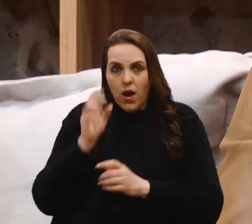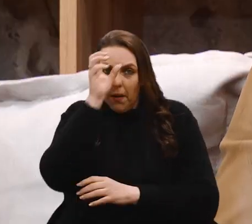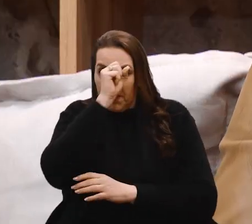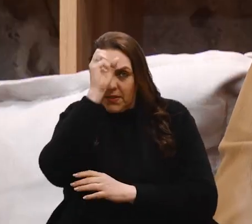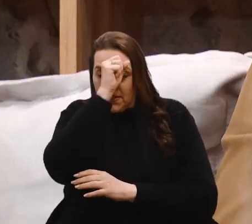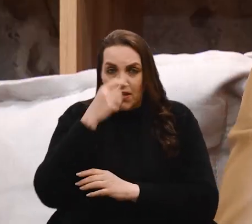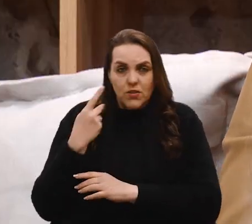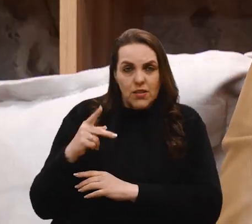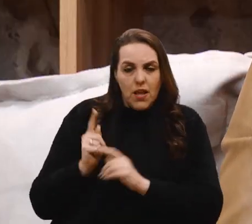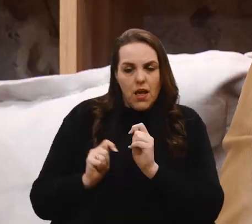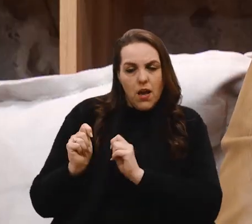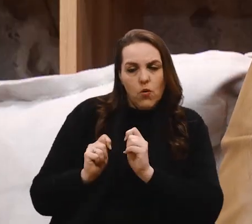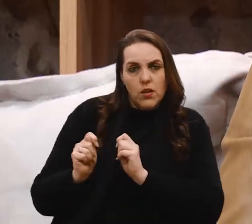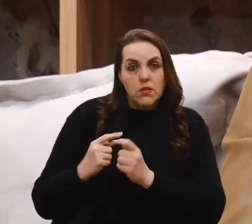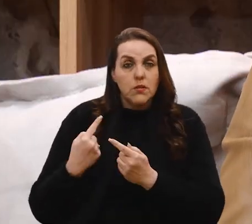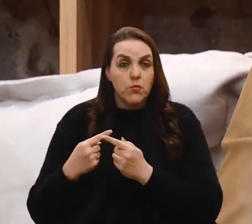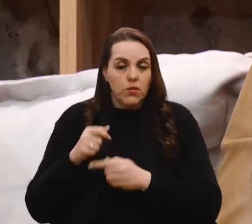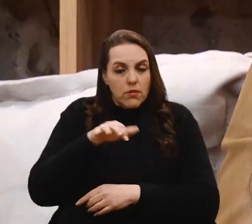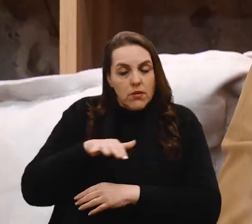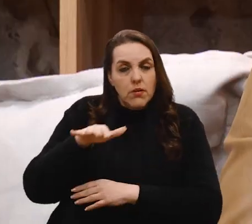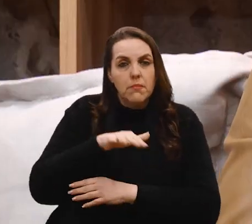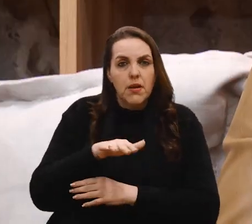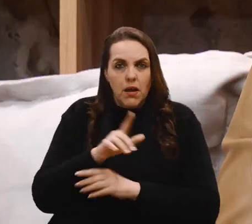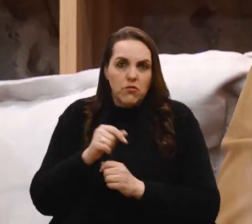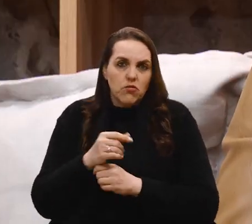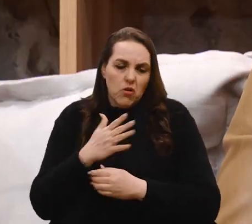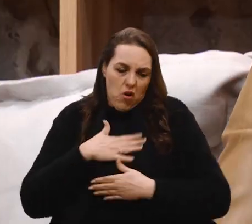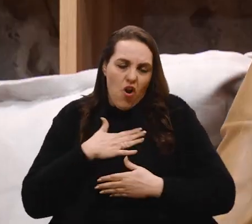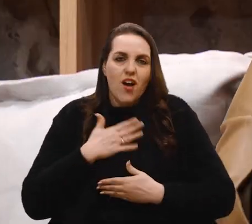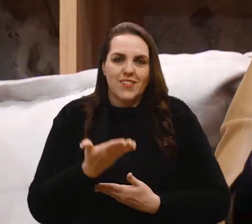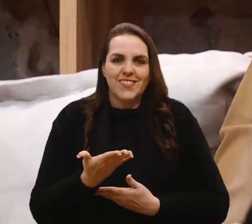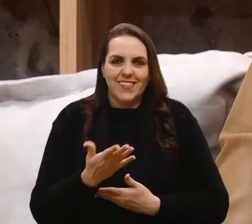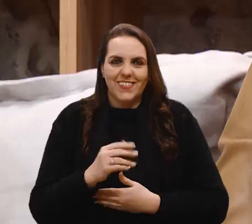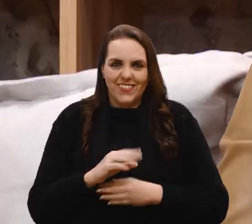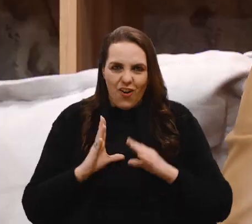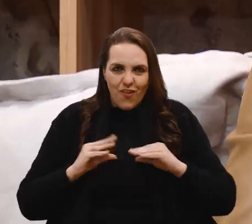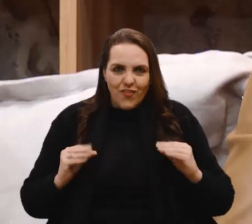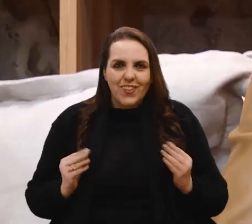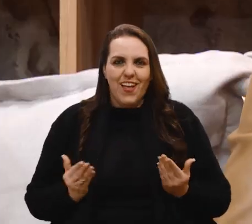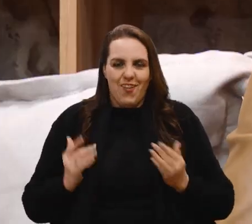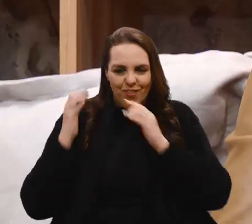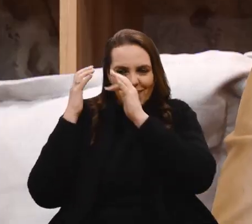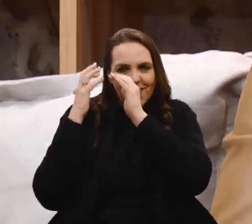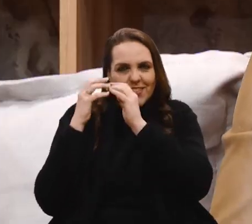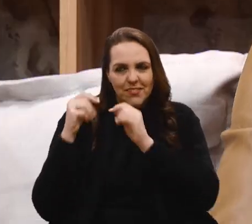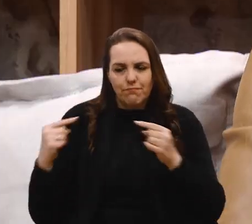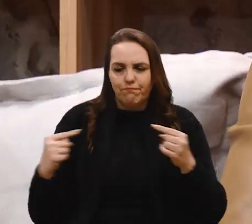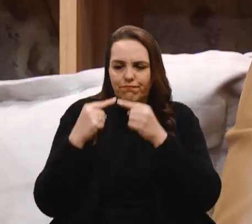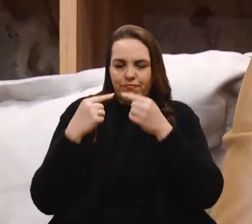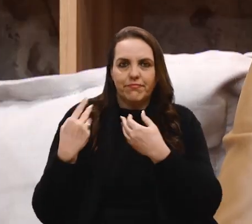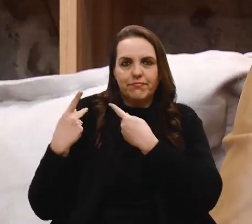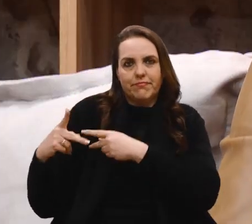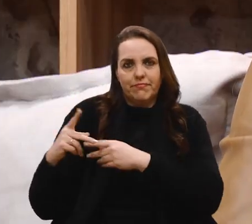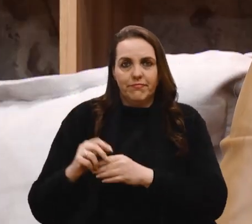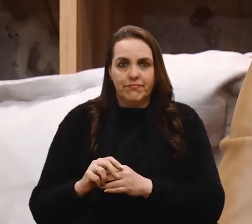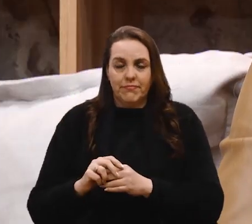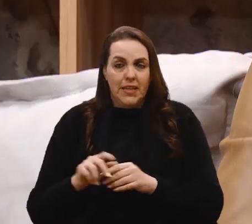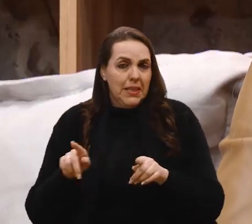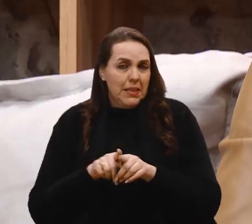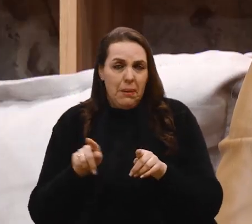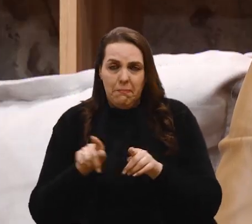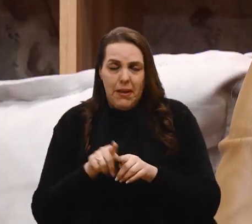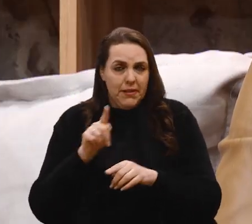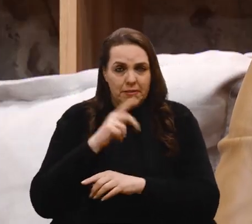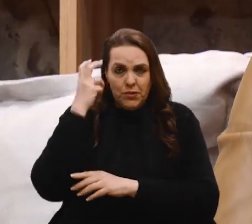fica mais regulada quando ele está num ambiente que ele gosta. Um ambiente neurológico que faz sentido para ele. A superdotação não é